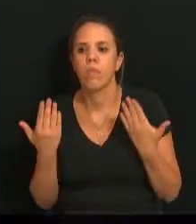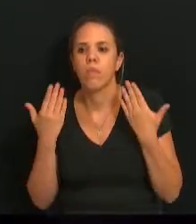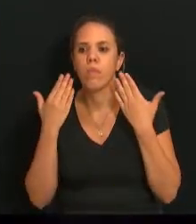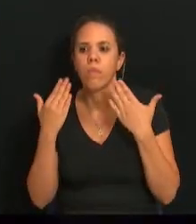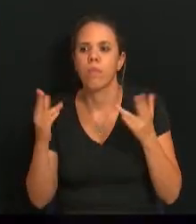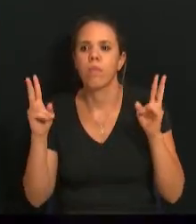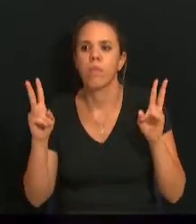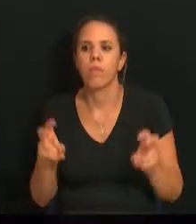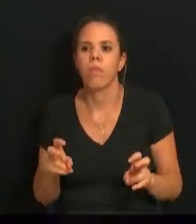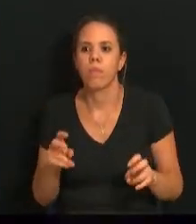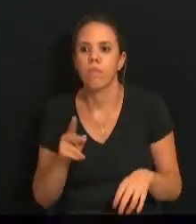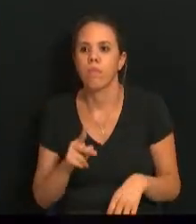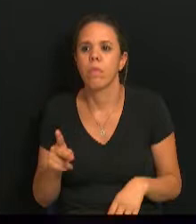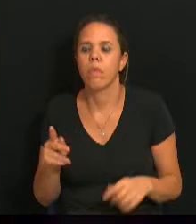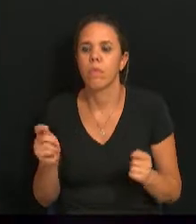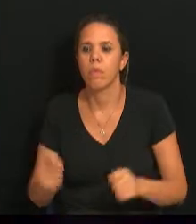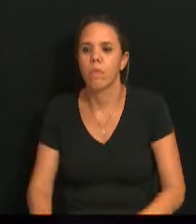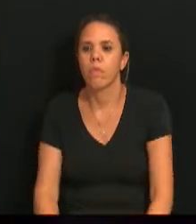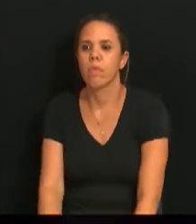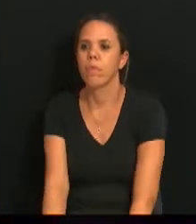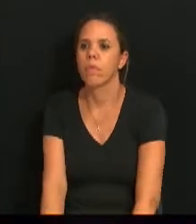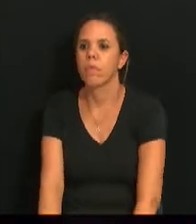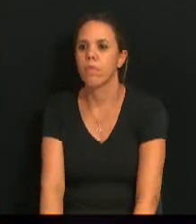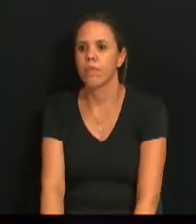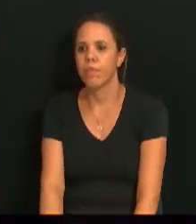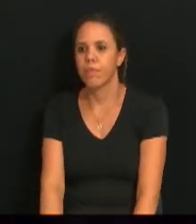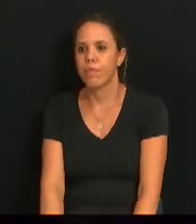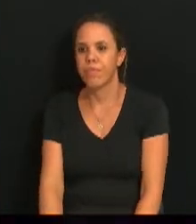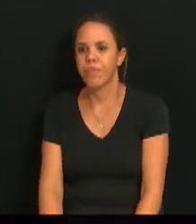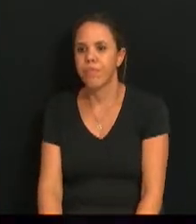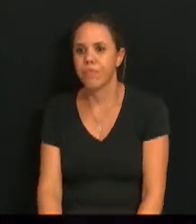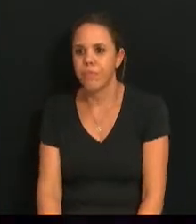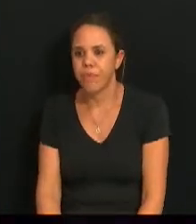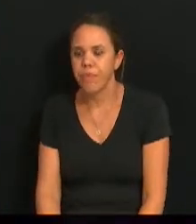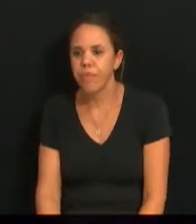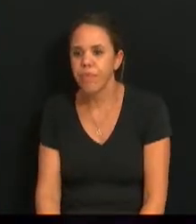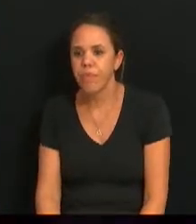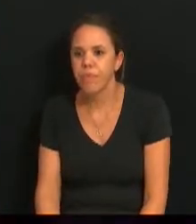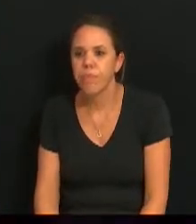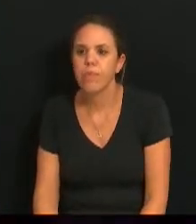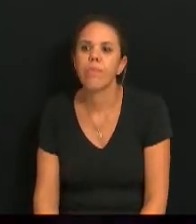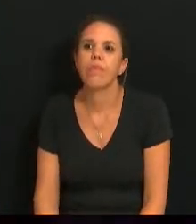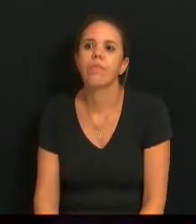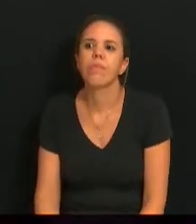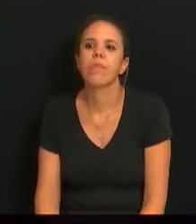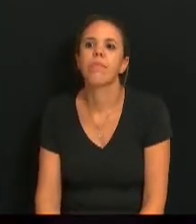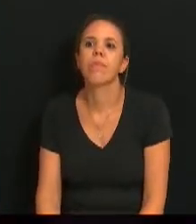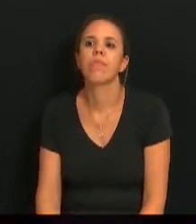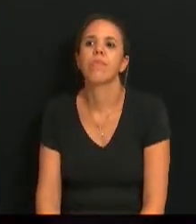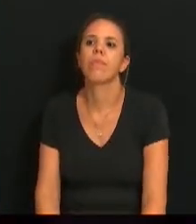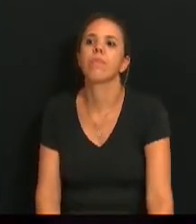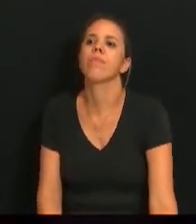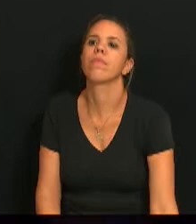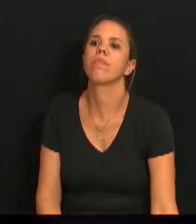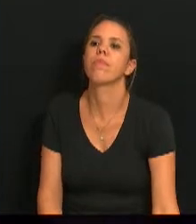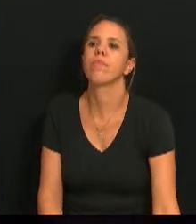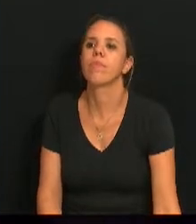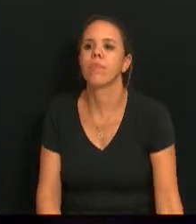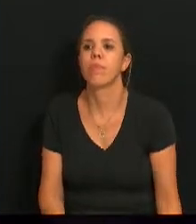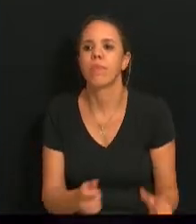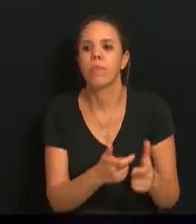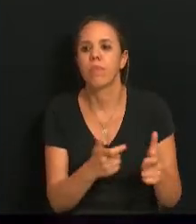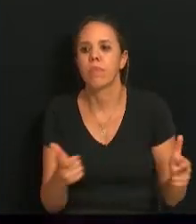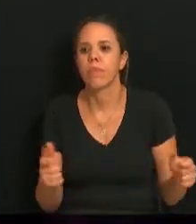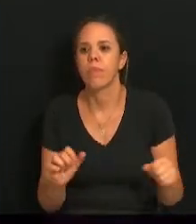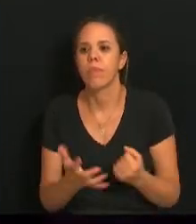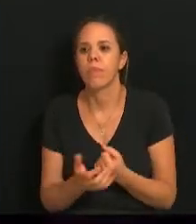relação docente possível aí no mercado educacional. E outro também é o que cresceu no período de pandemia, que